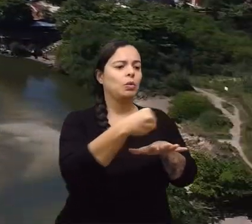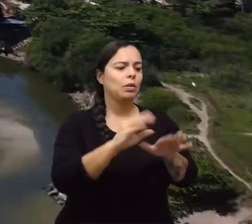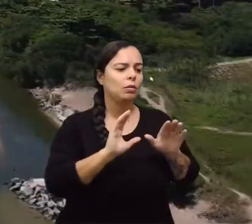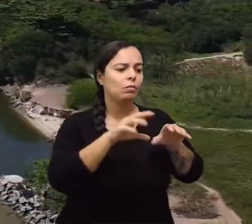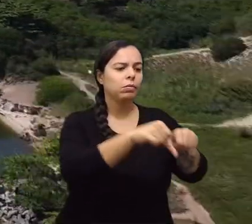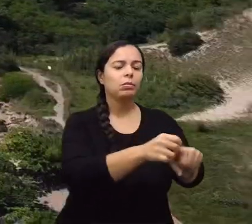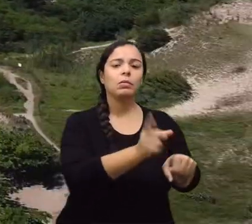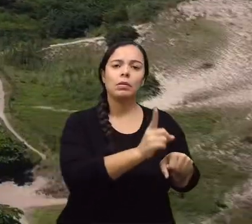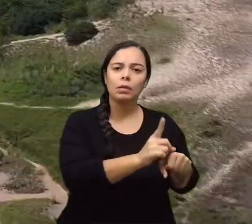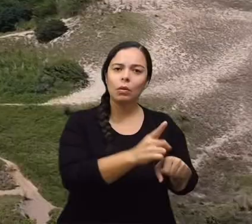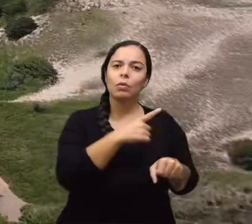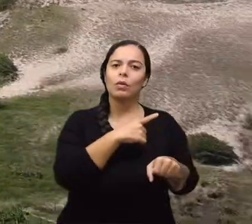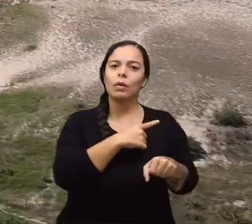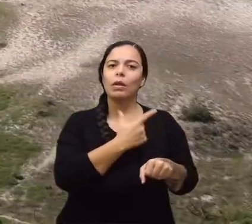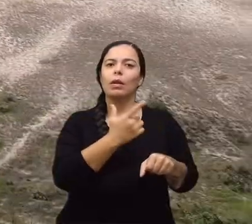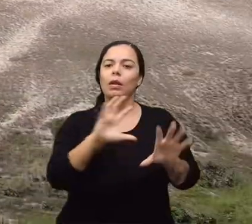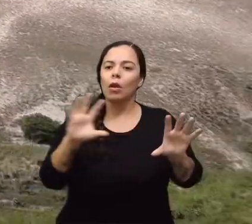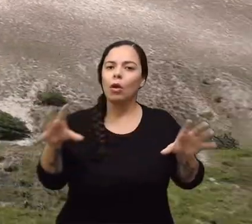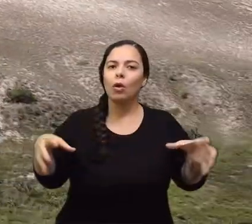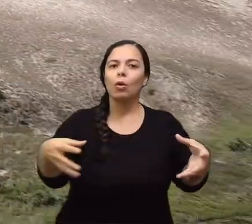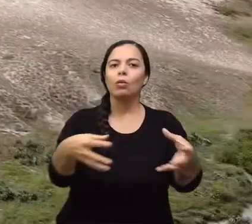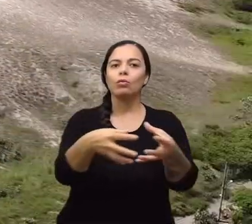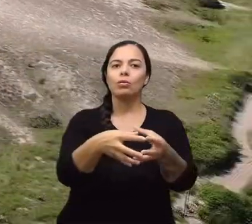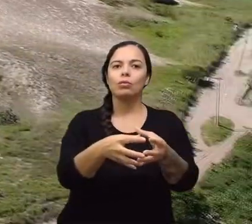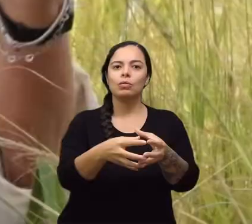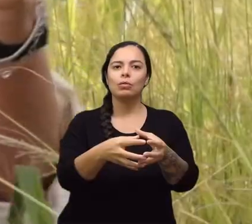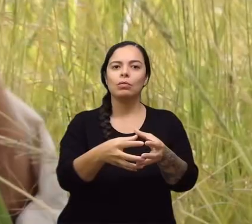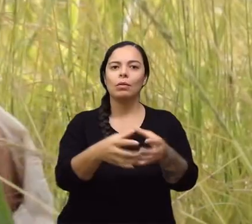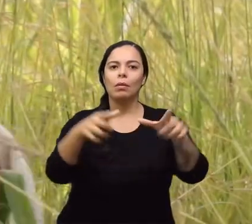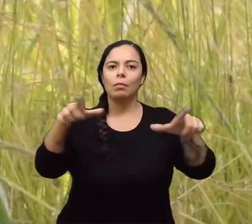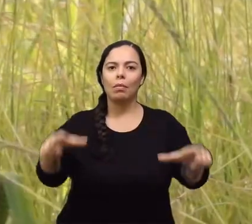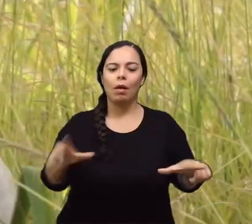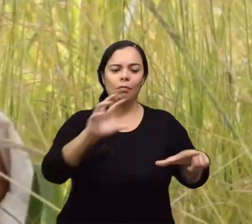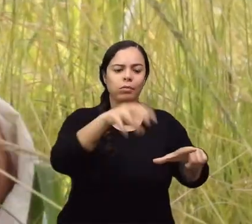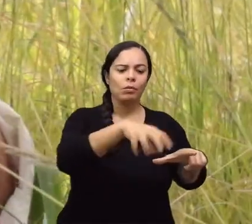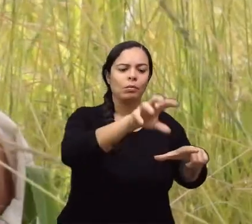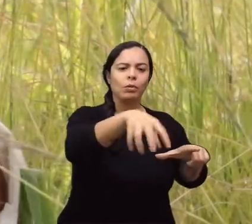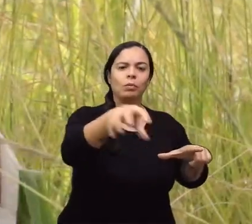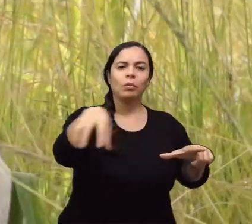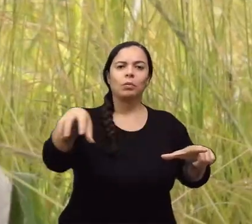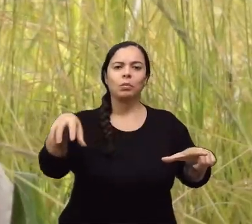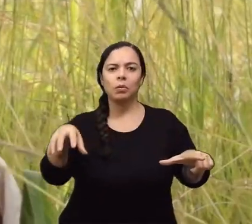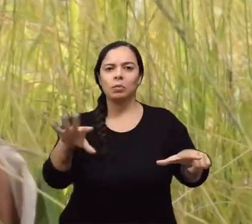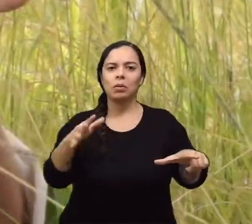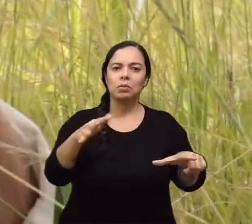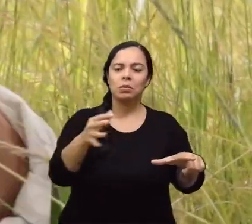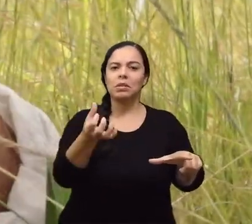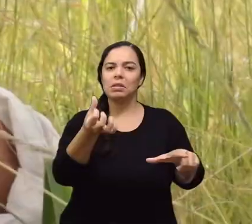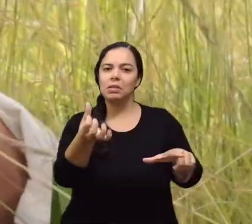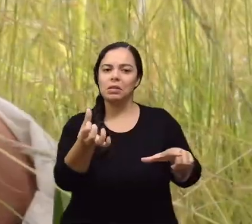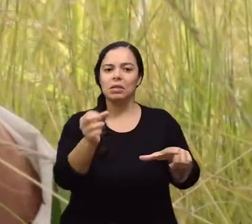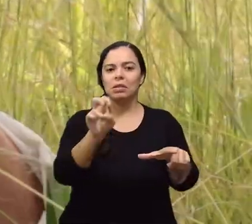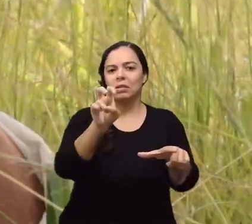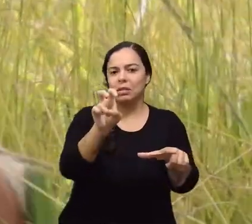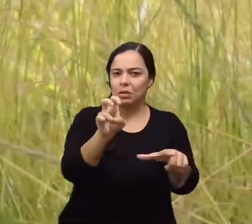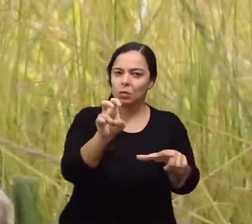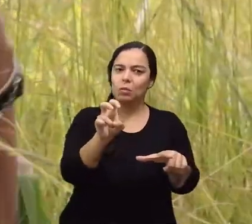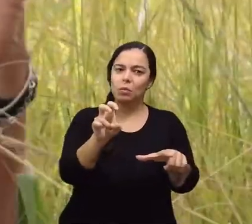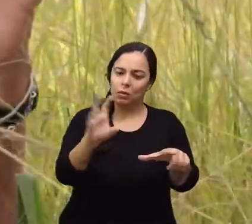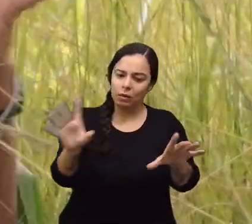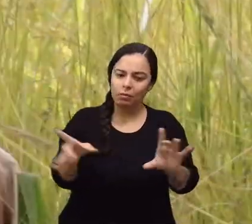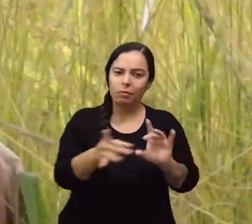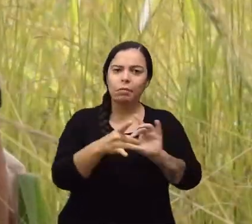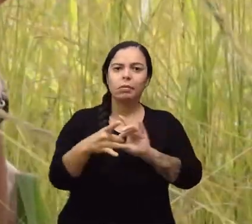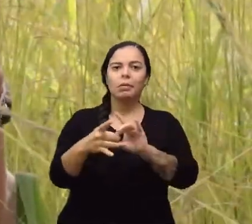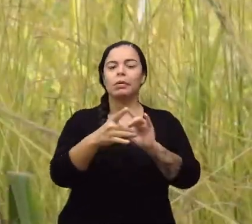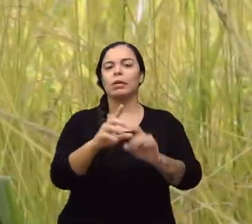tem a ocupação de um conjunto de sítios, às vezes 6, 7 sítios, que estavam integrados. Quando